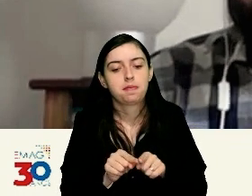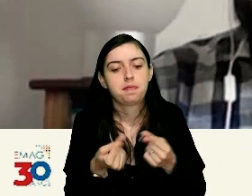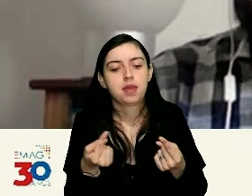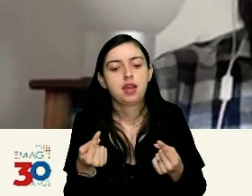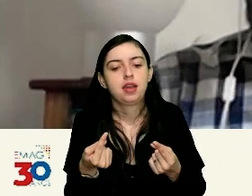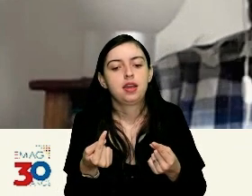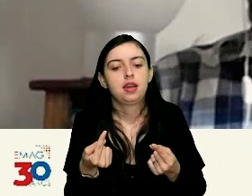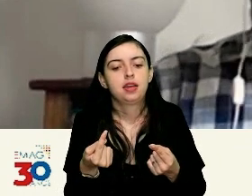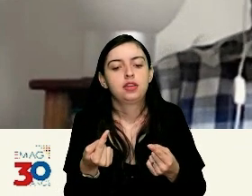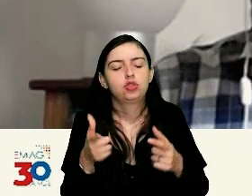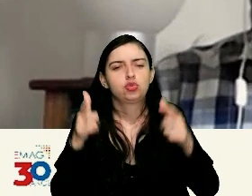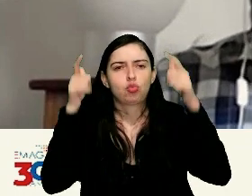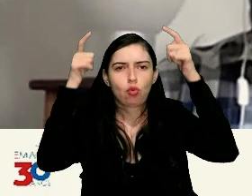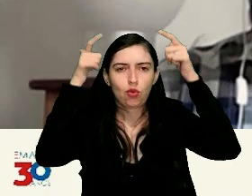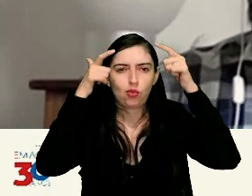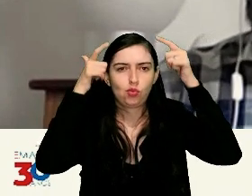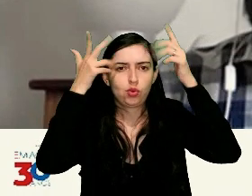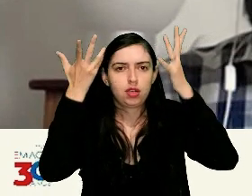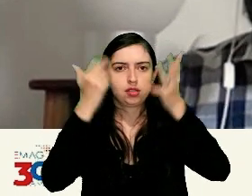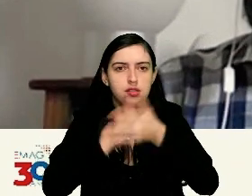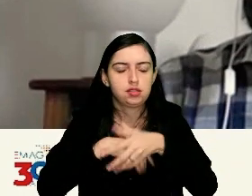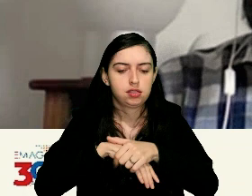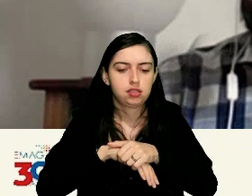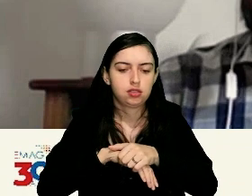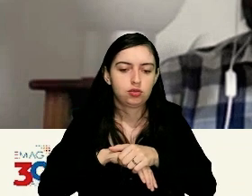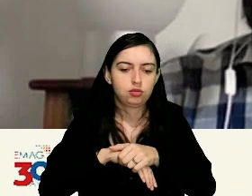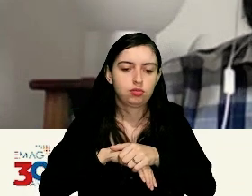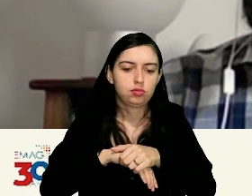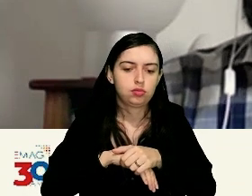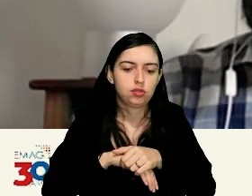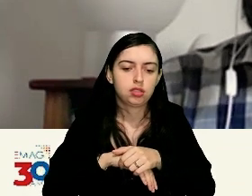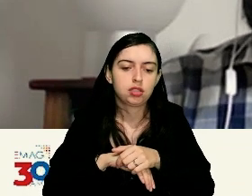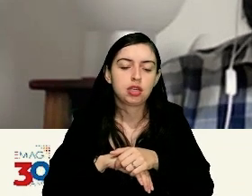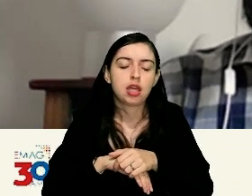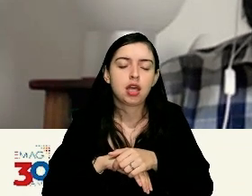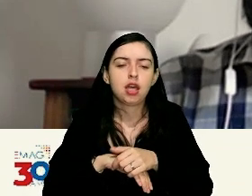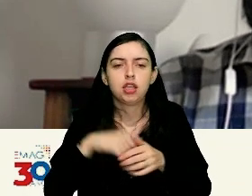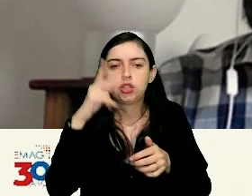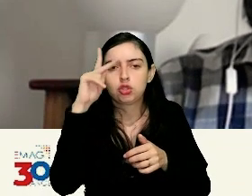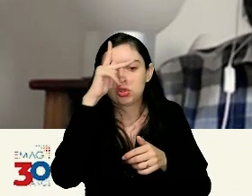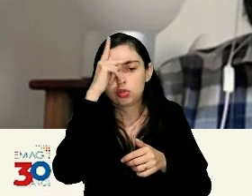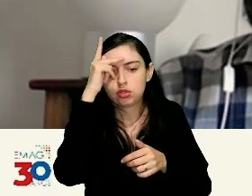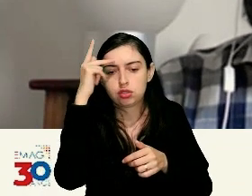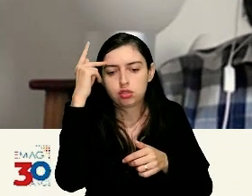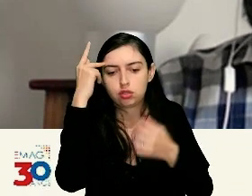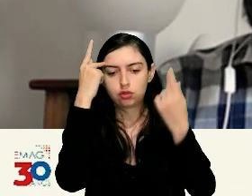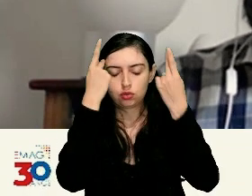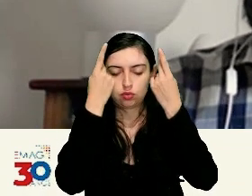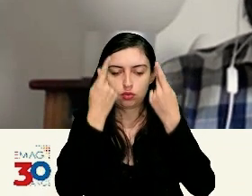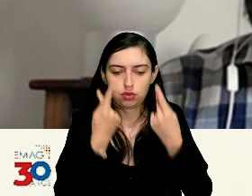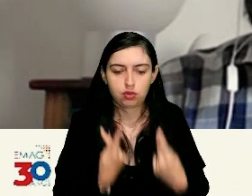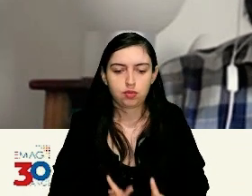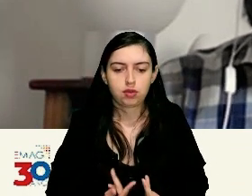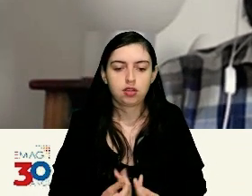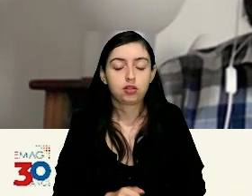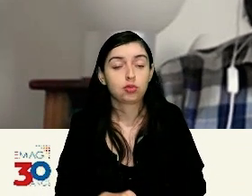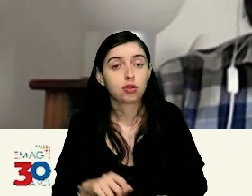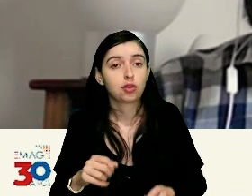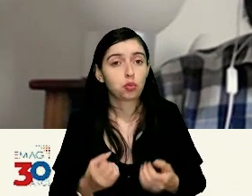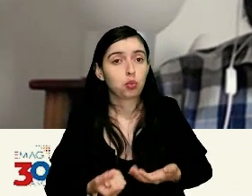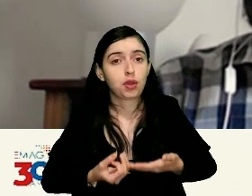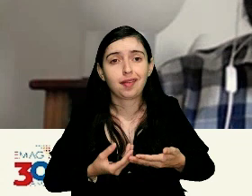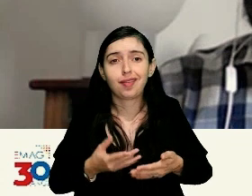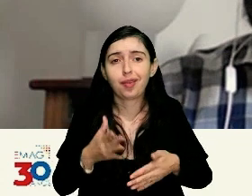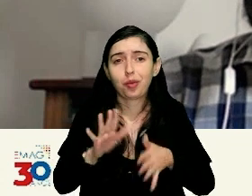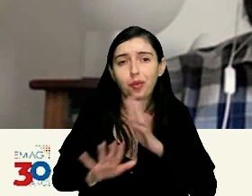coroação assim está nos seres humanos que eu formei, e eu fico com aquela sensação